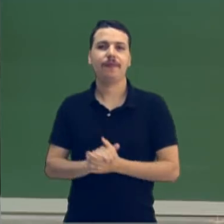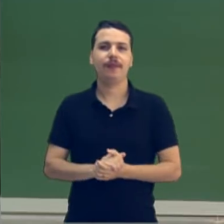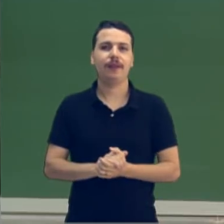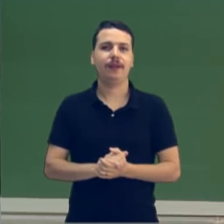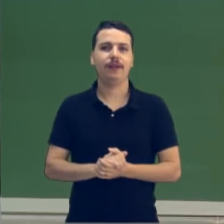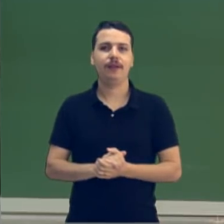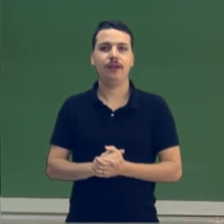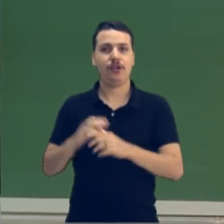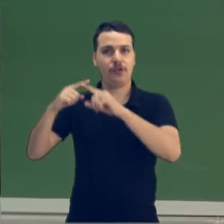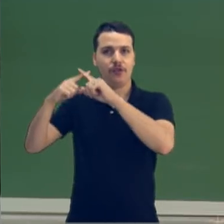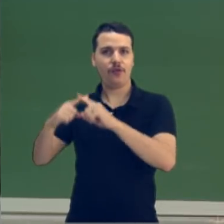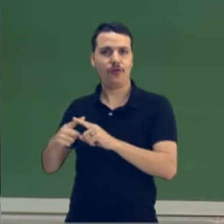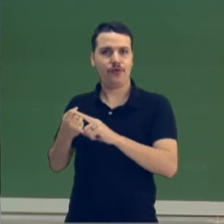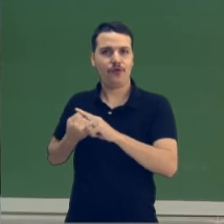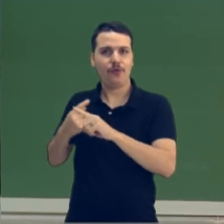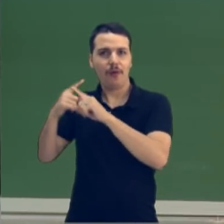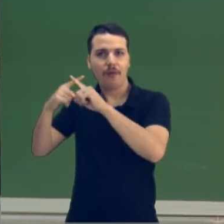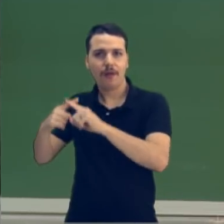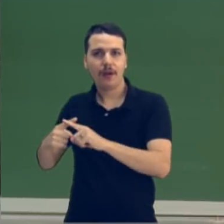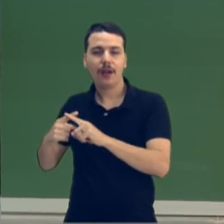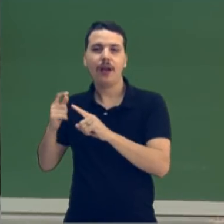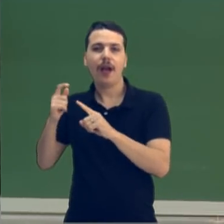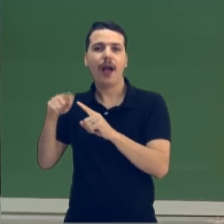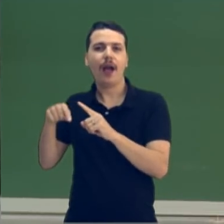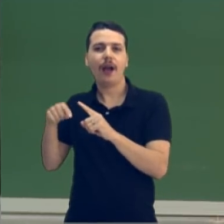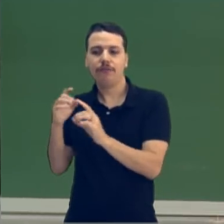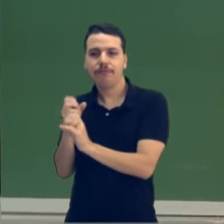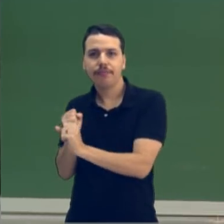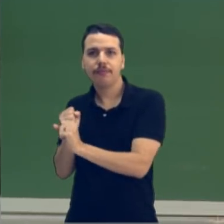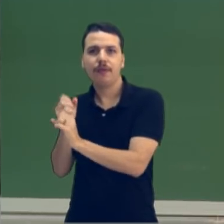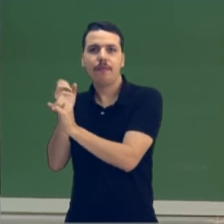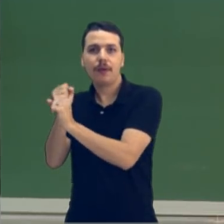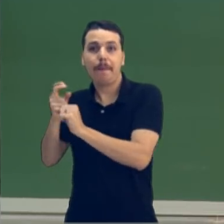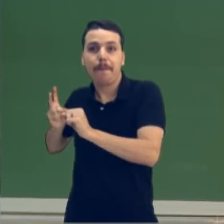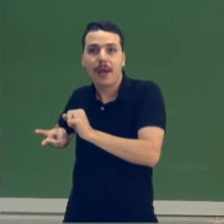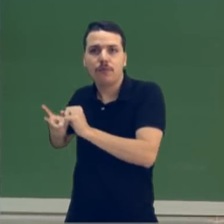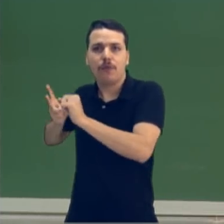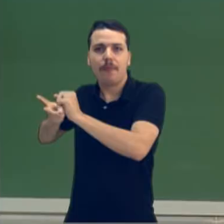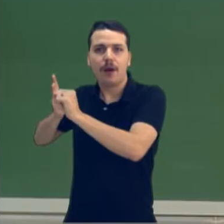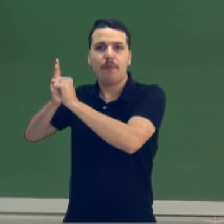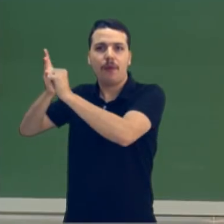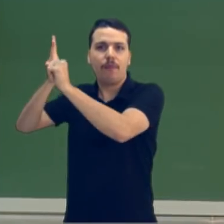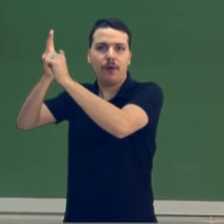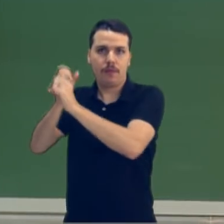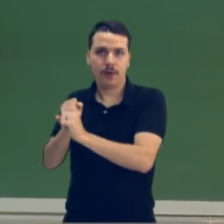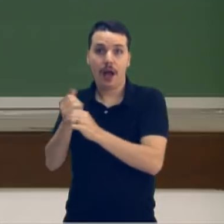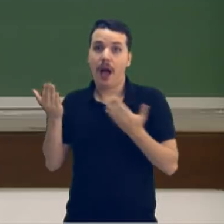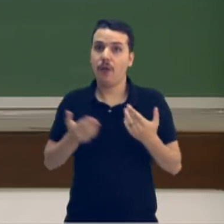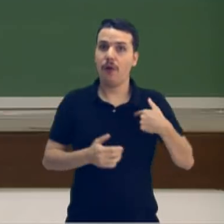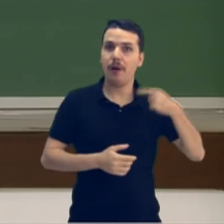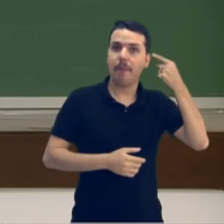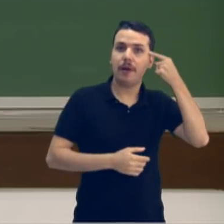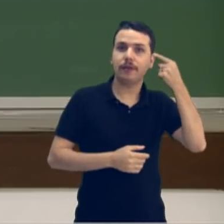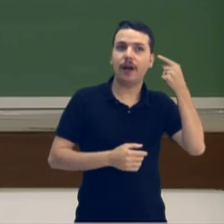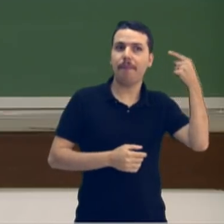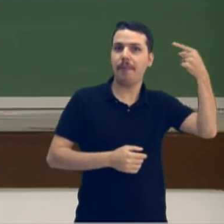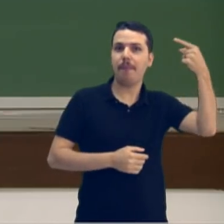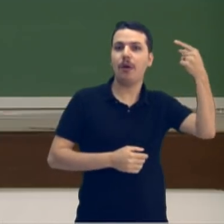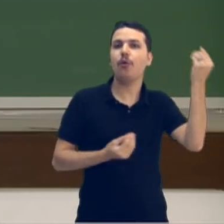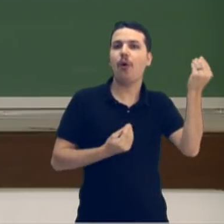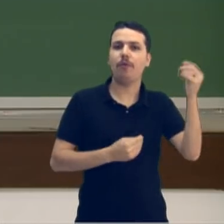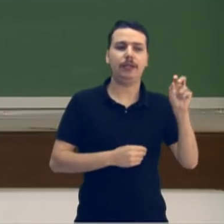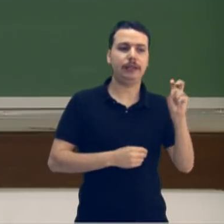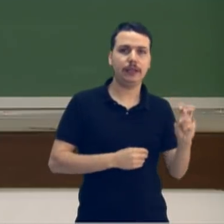atrelados de tantos em tantos. Então, por exemplo, aqui, eu vou pensar de quantos em quantos? De 5 em 5. E eu